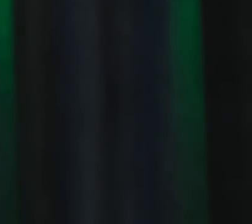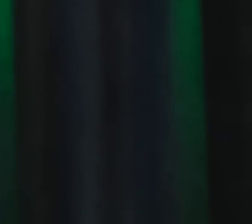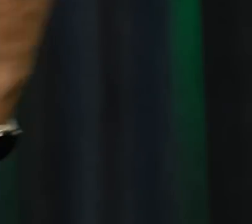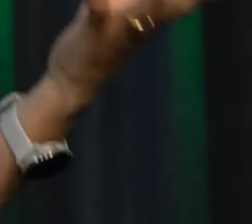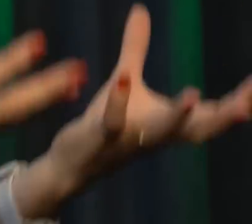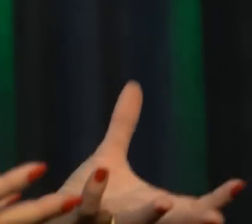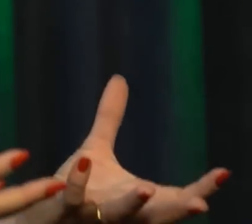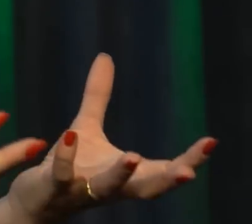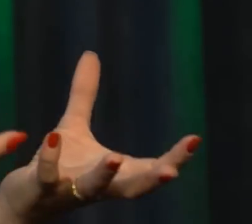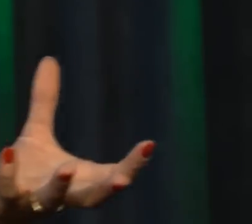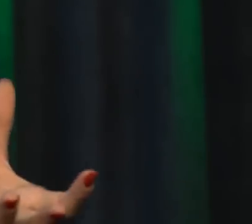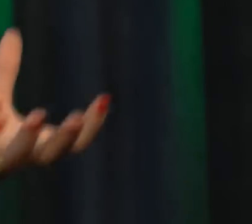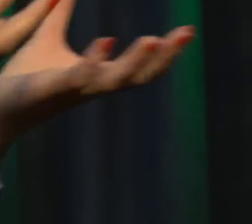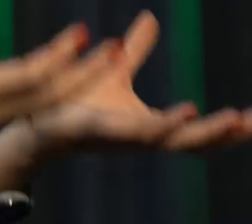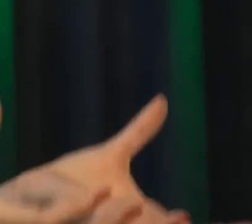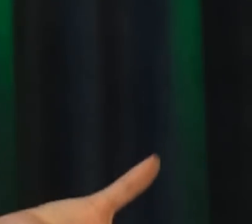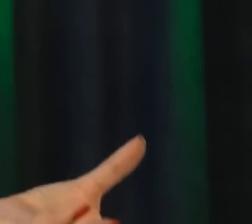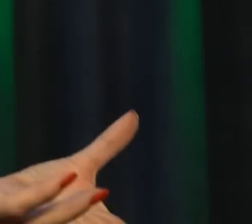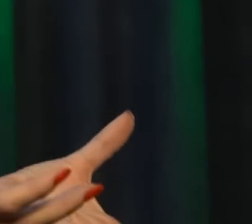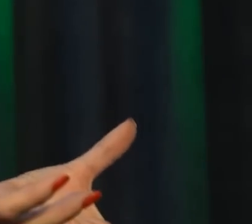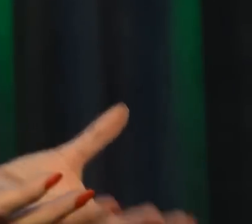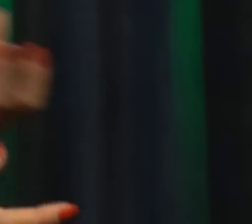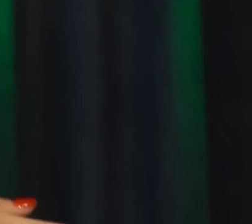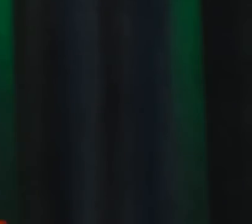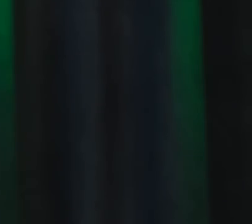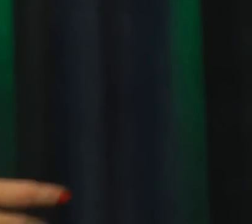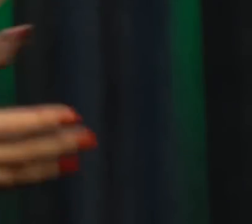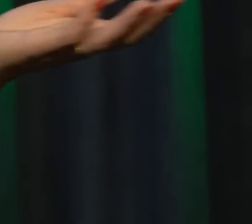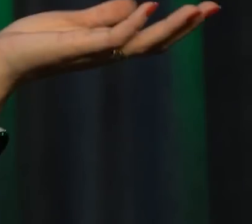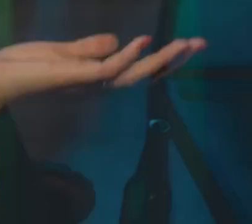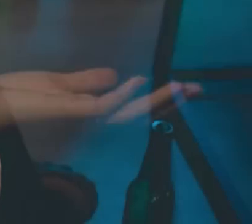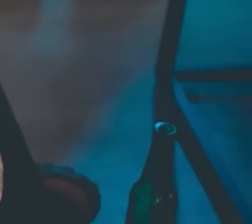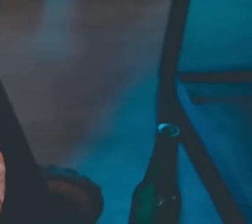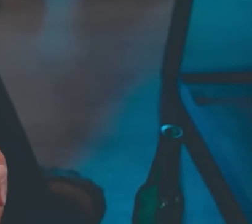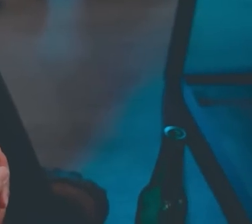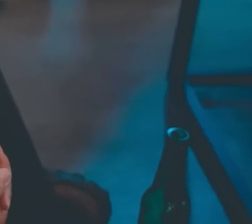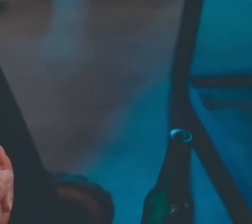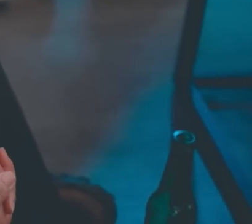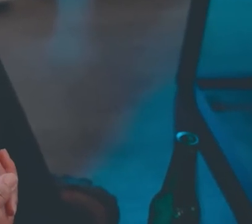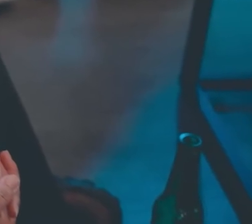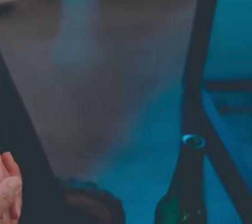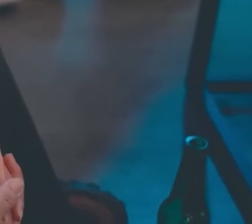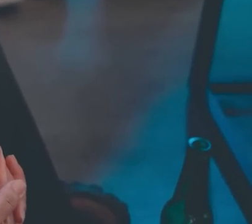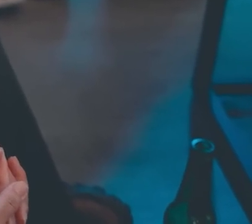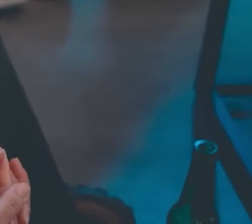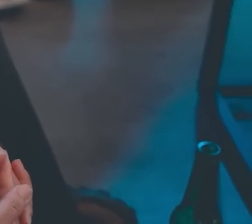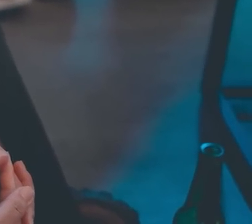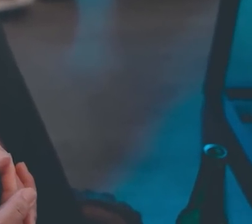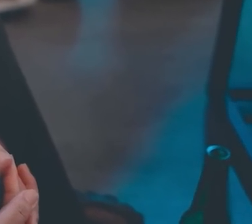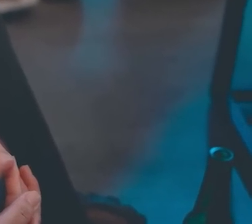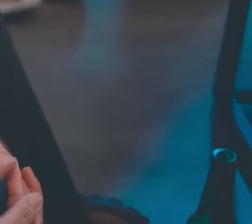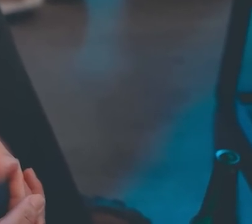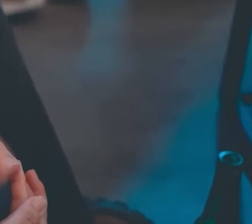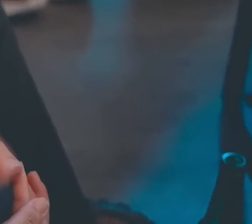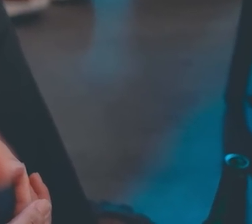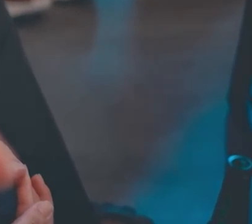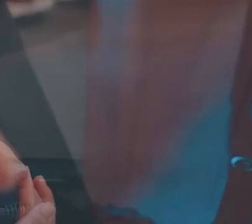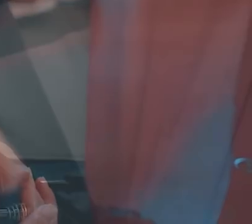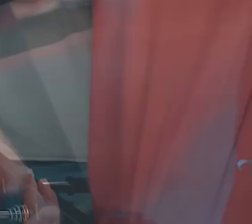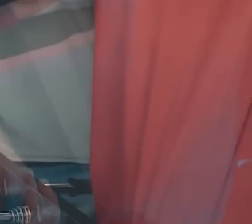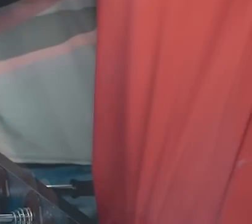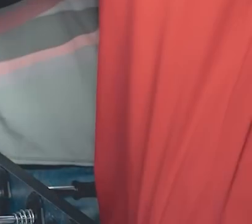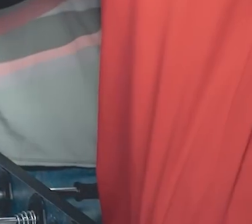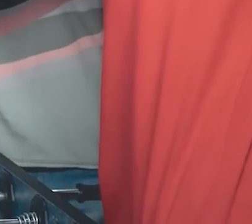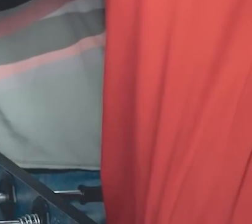uma Diretoria de qualidade porque qualidade é importante para a gente mas tem muitas pessoas que fazem qualidade mas tem um né um diretor um especialista